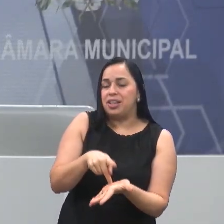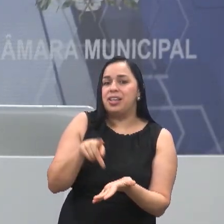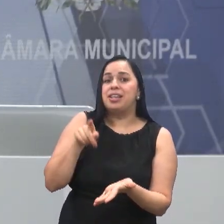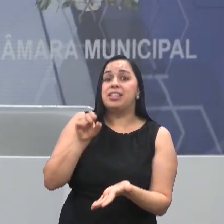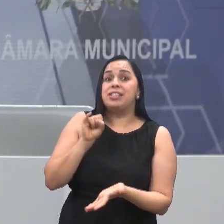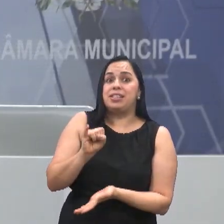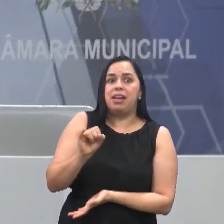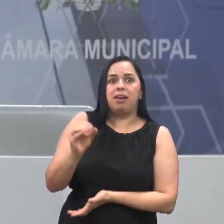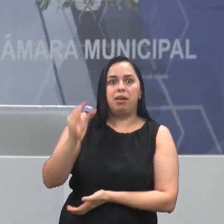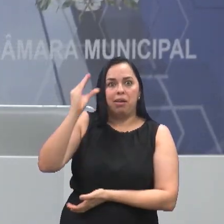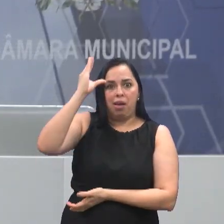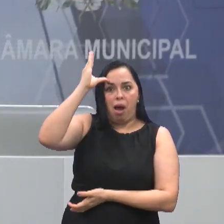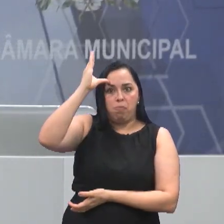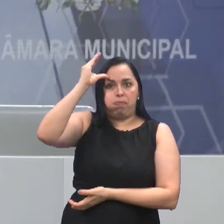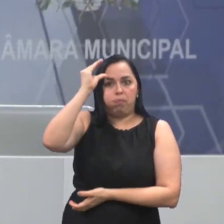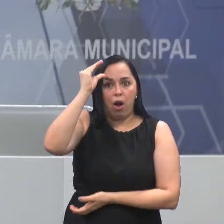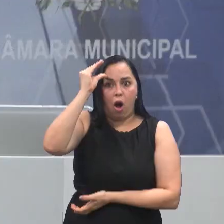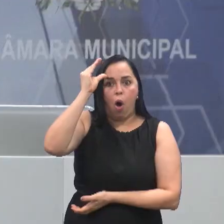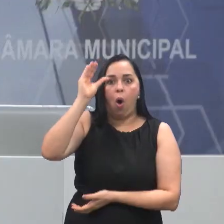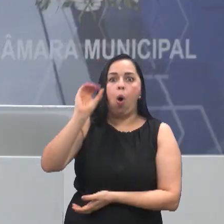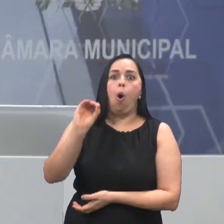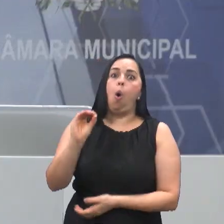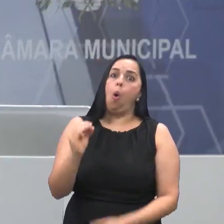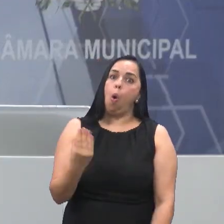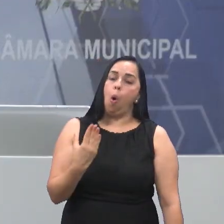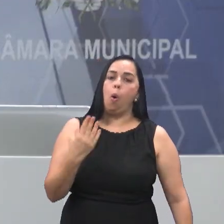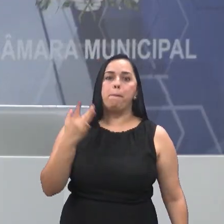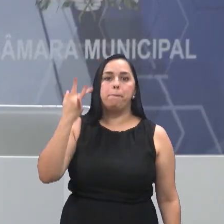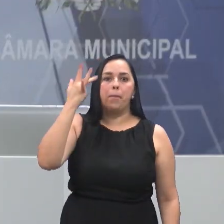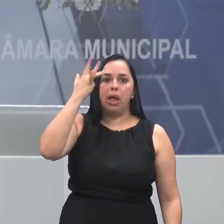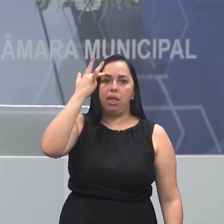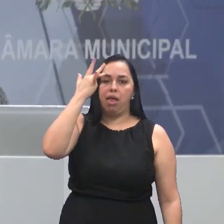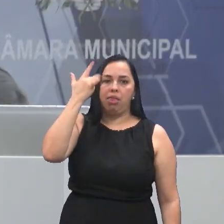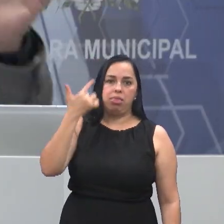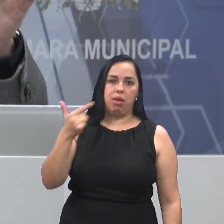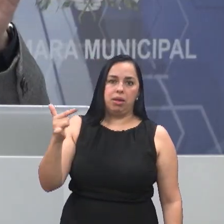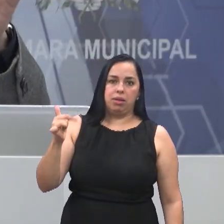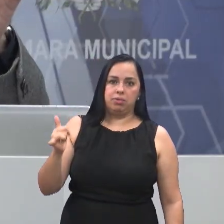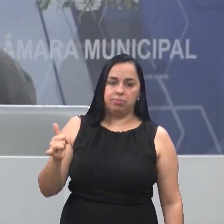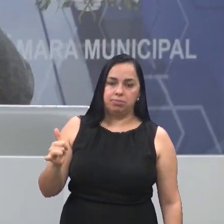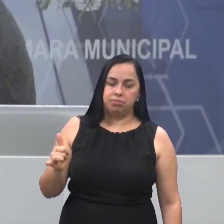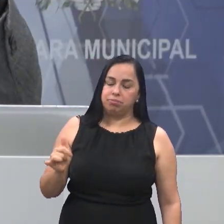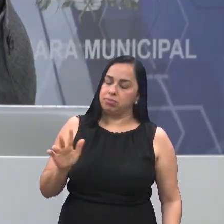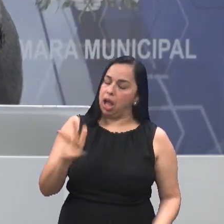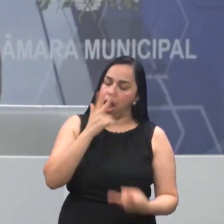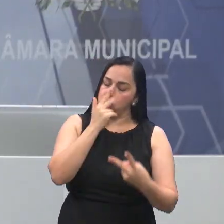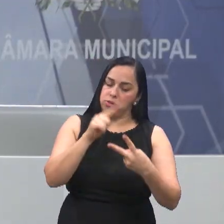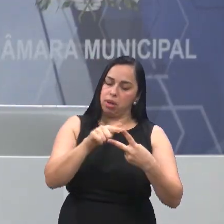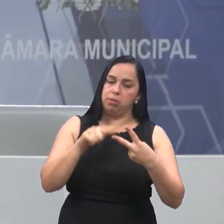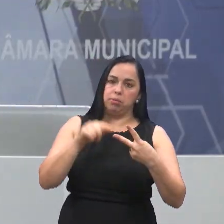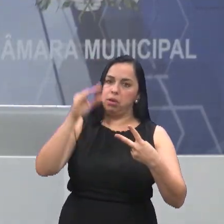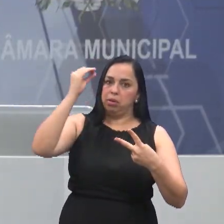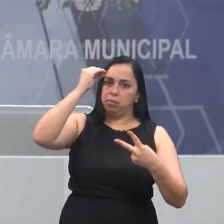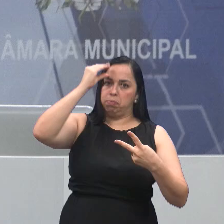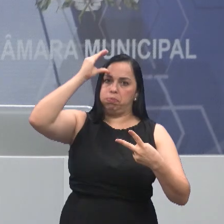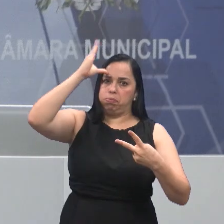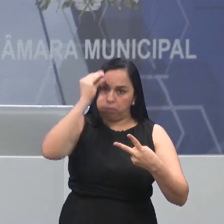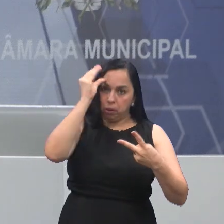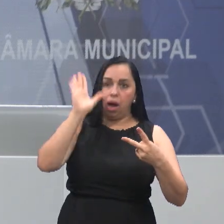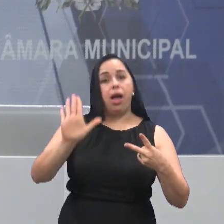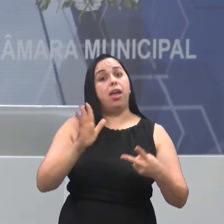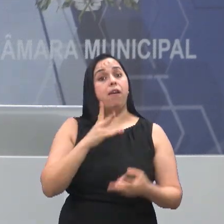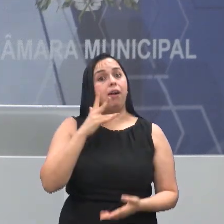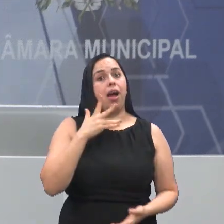intelectual ou é limitação intelectual, ou limitação interpretativa intelectual. Um dos dois, só pode ser um dos dois. Eu vou acreditar